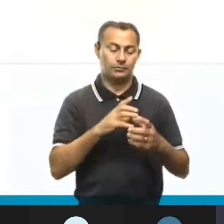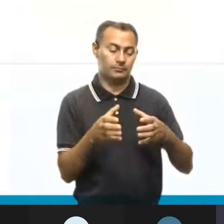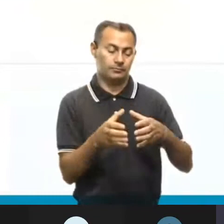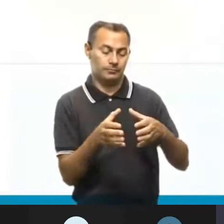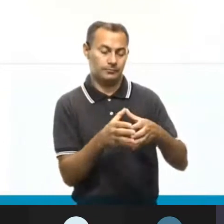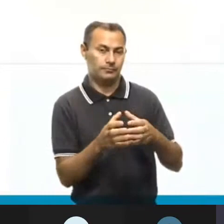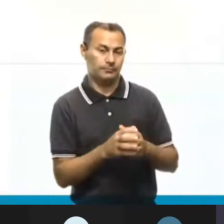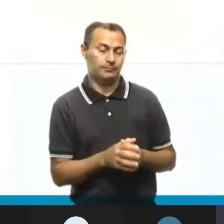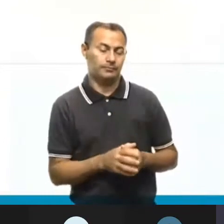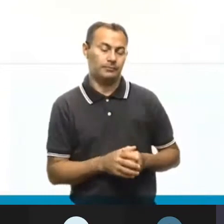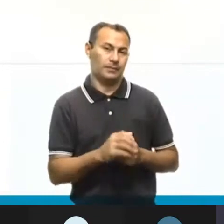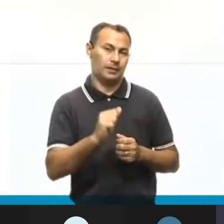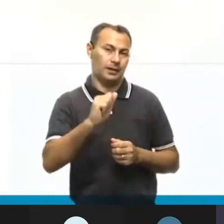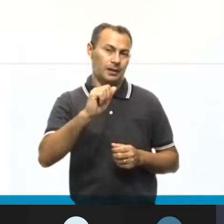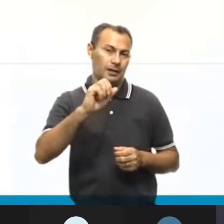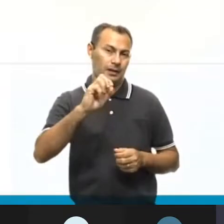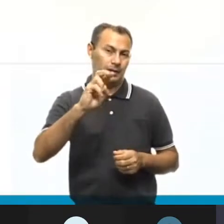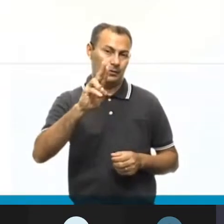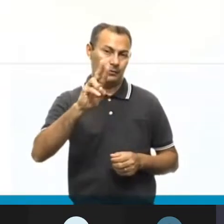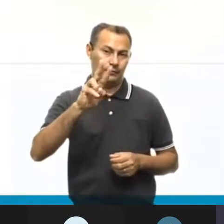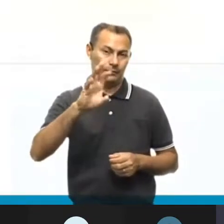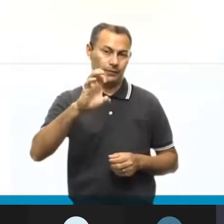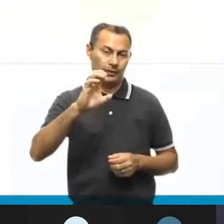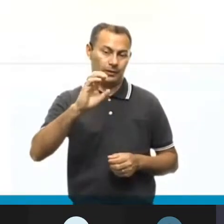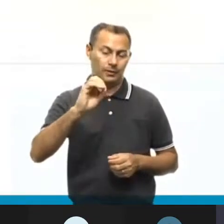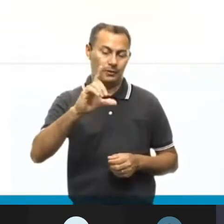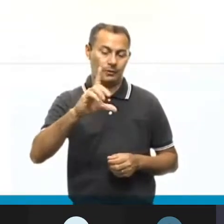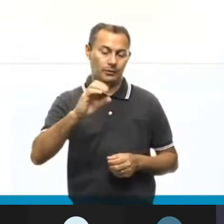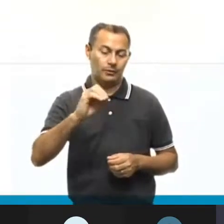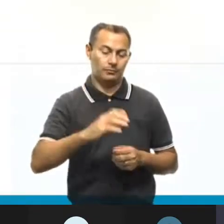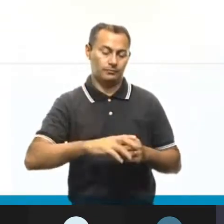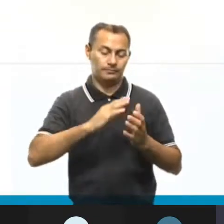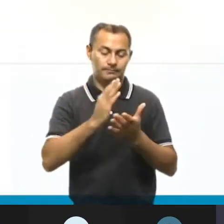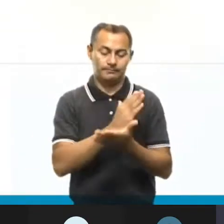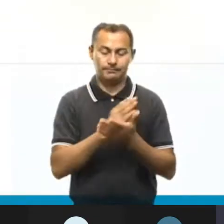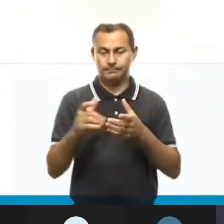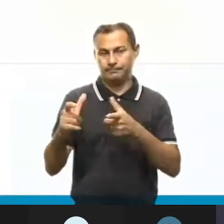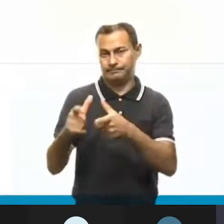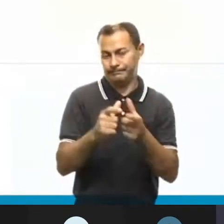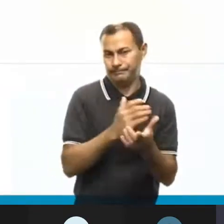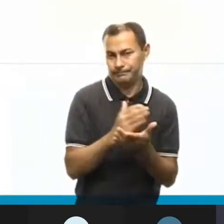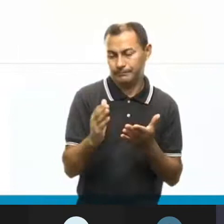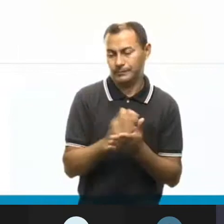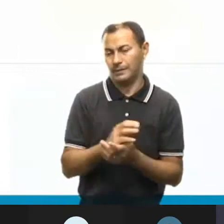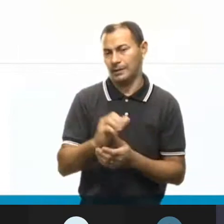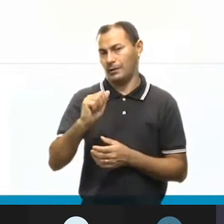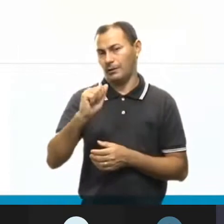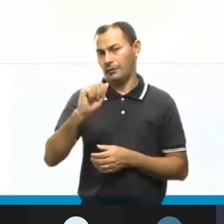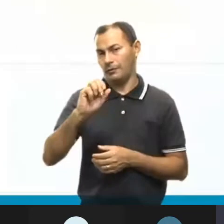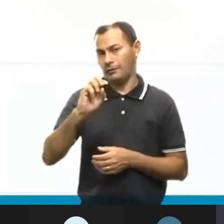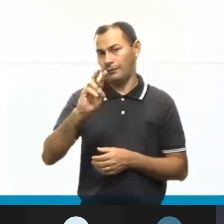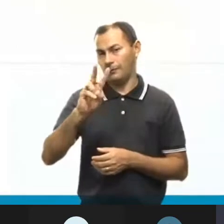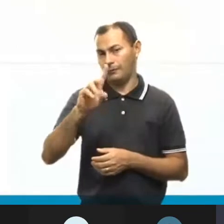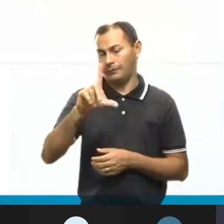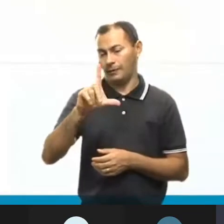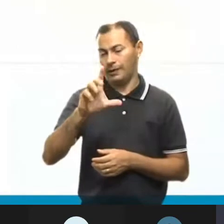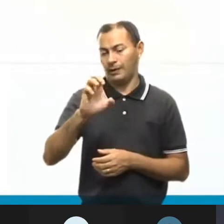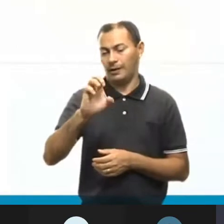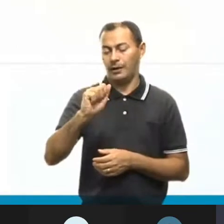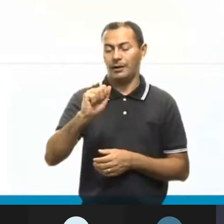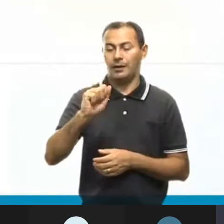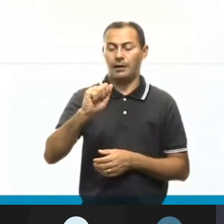um conjunto de alvéolos, né, vai ser dividido em vários compartimentos menores, que são os alvéolos, que é, né, o